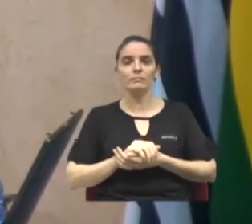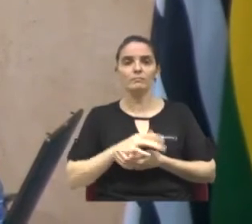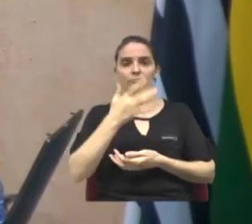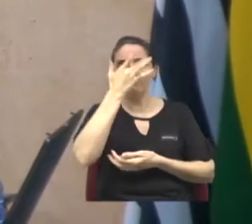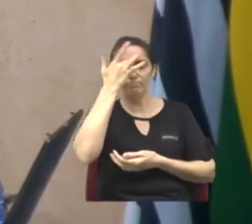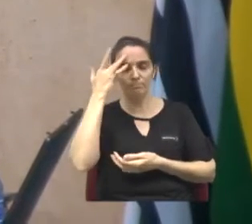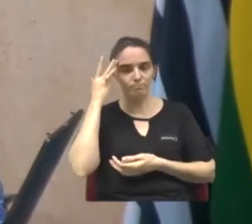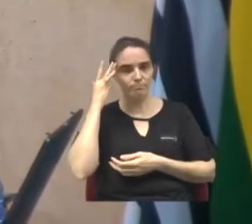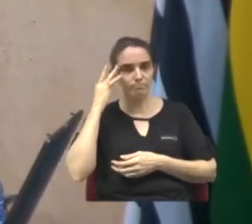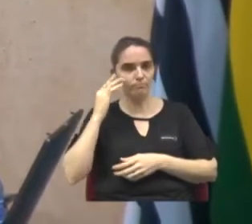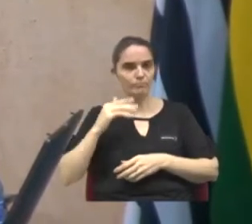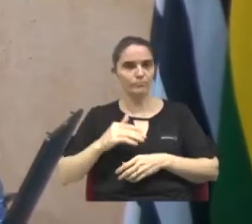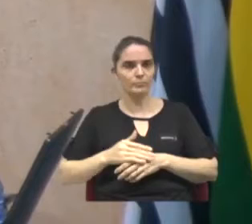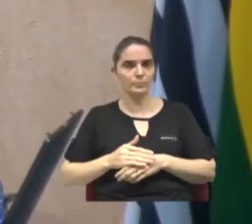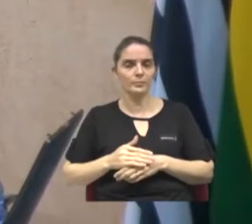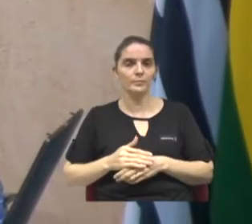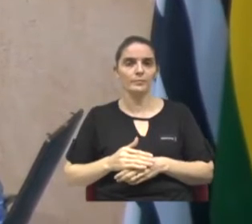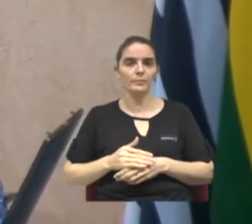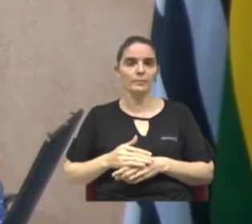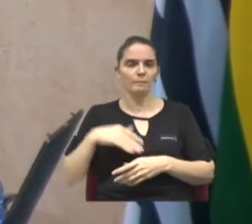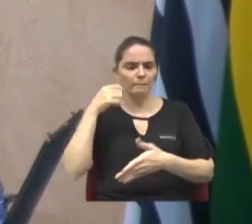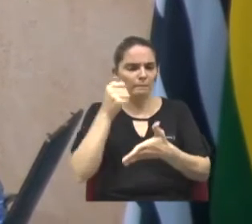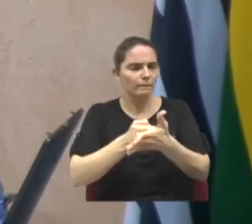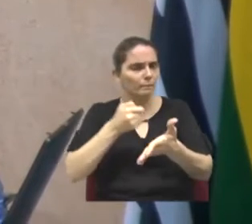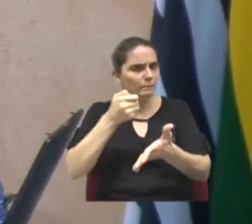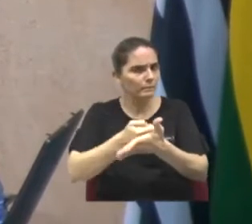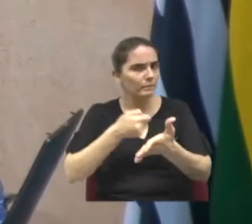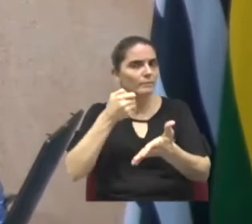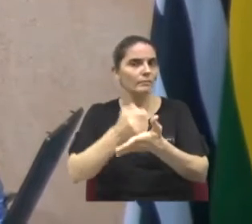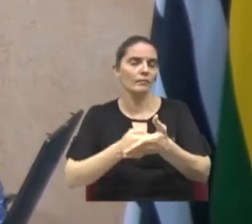muito ativa no município de Limeira,